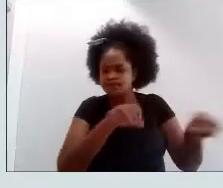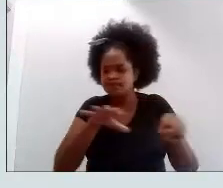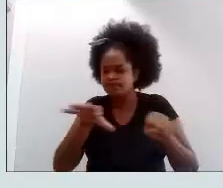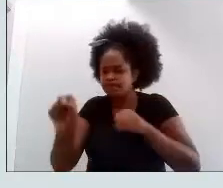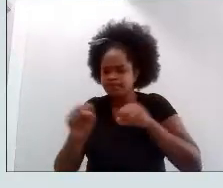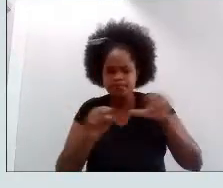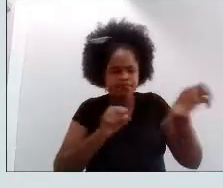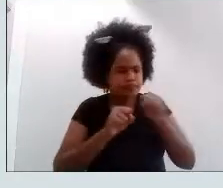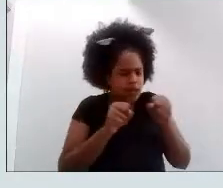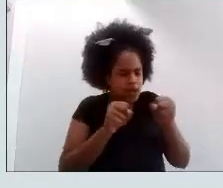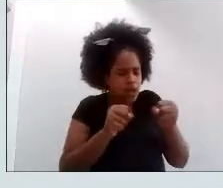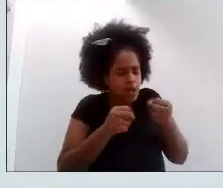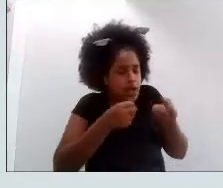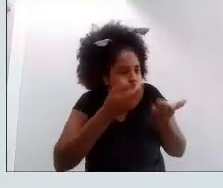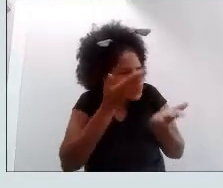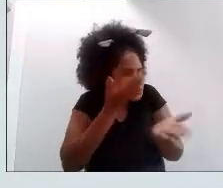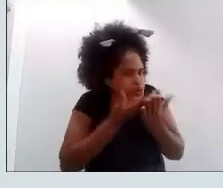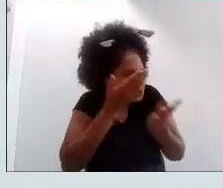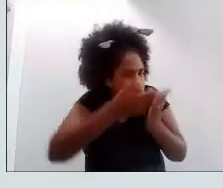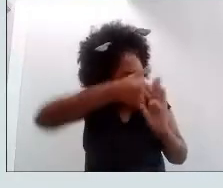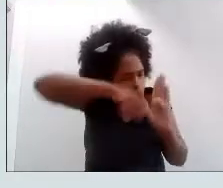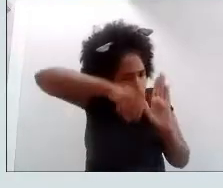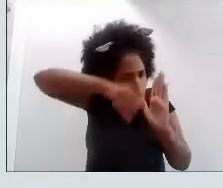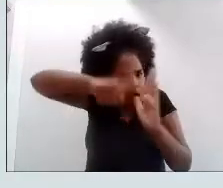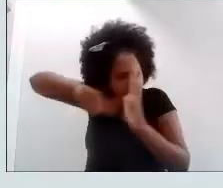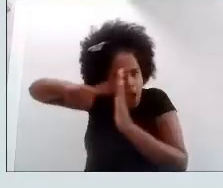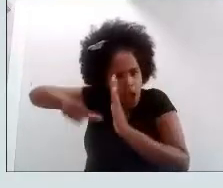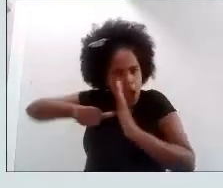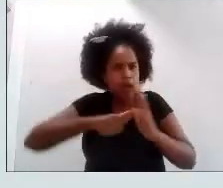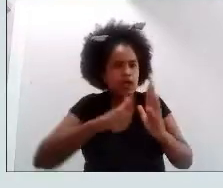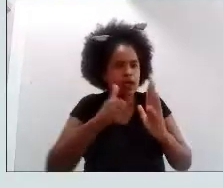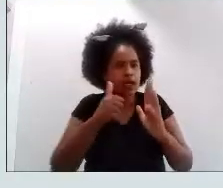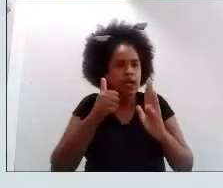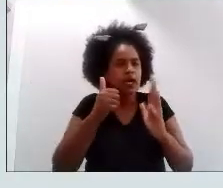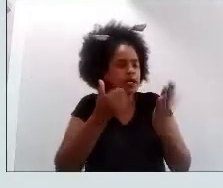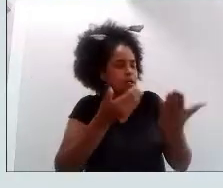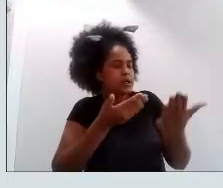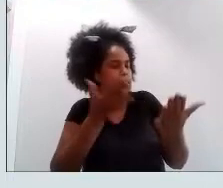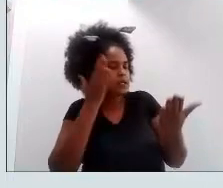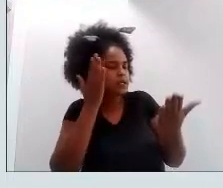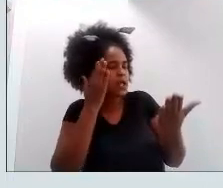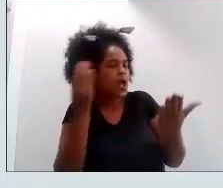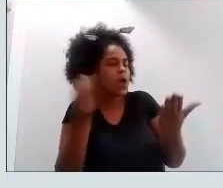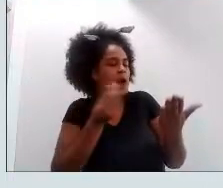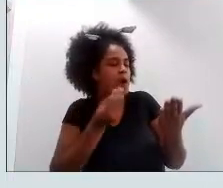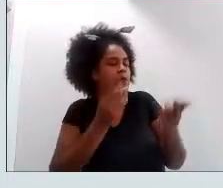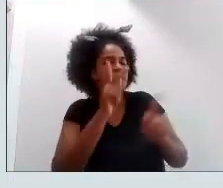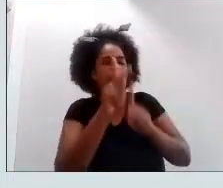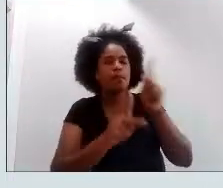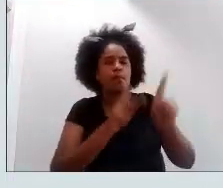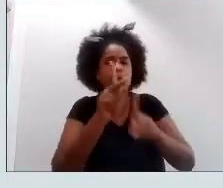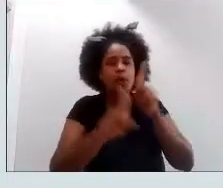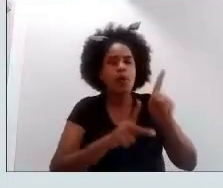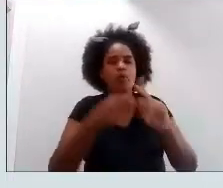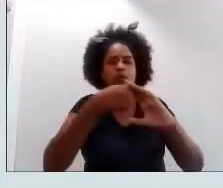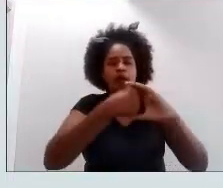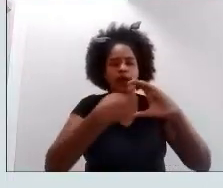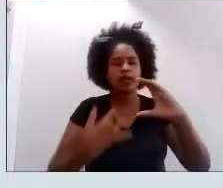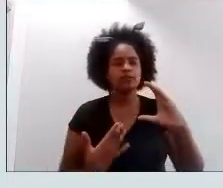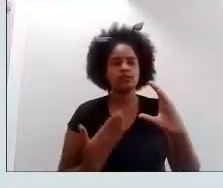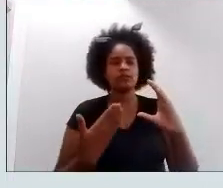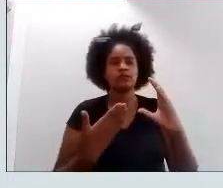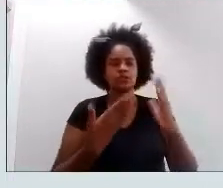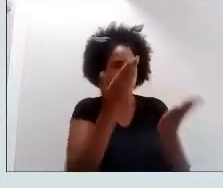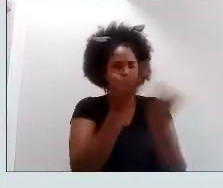conseguem determinar que um certo povo tem aparências, tem características que são próximas de um outro povo,